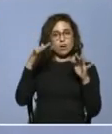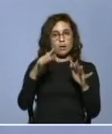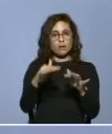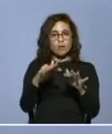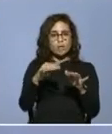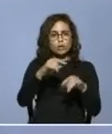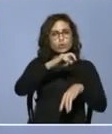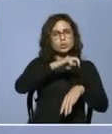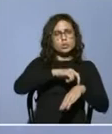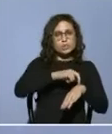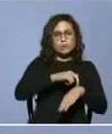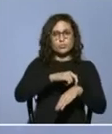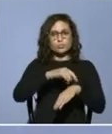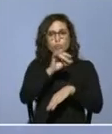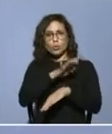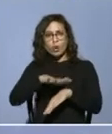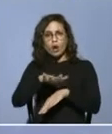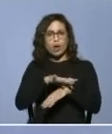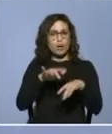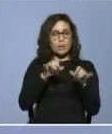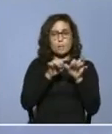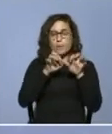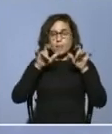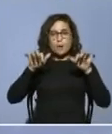lugares para chegar a cada um de nós.